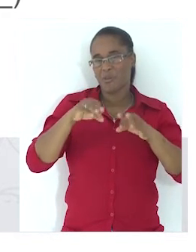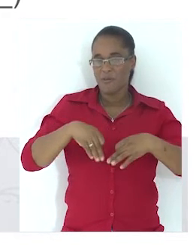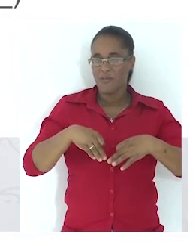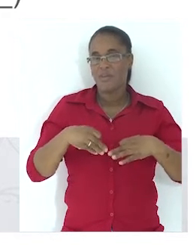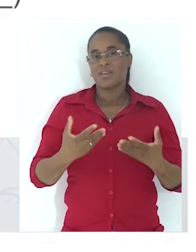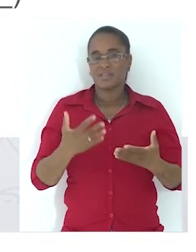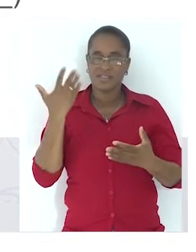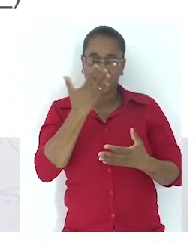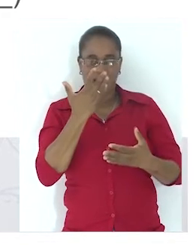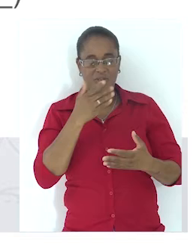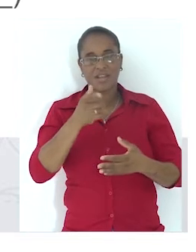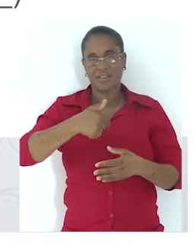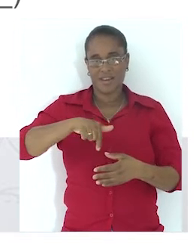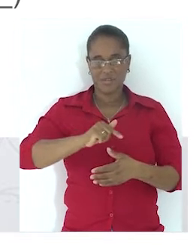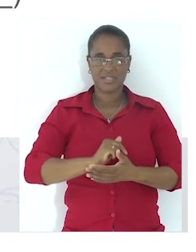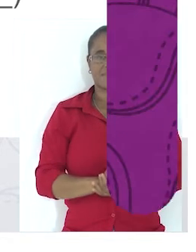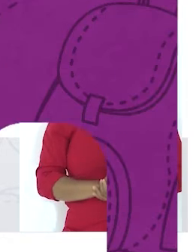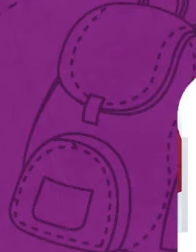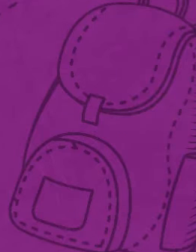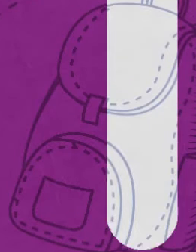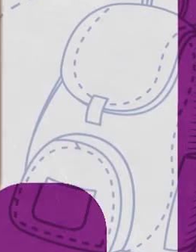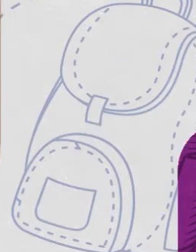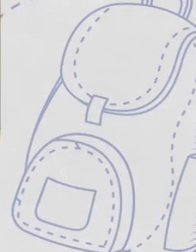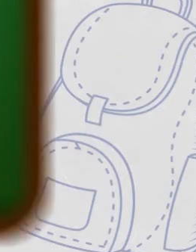o fim da nossa aula, não é? Então,